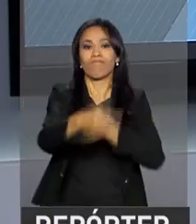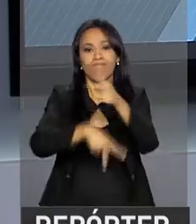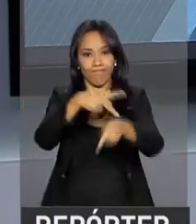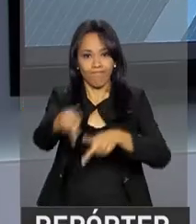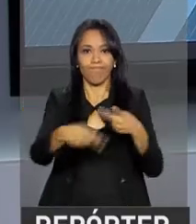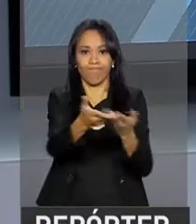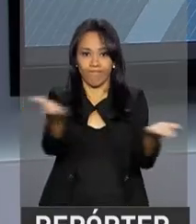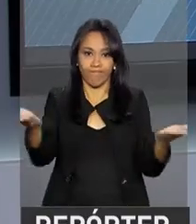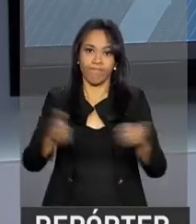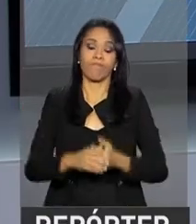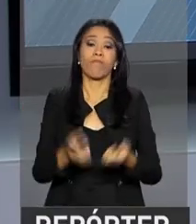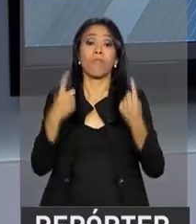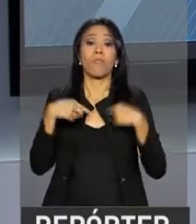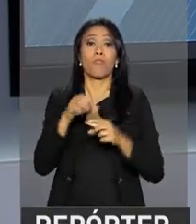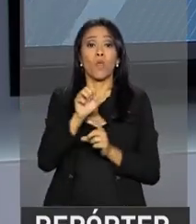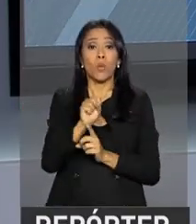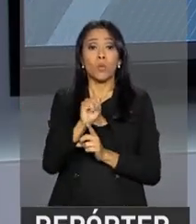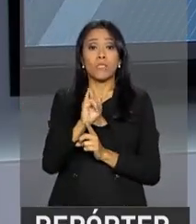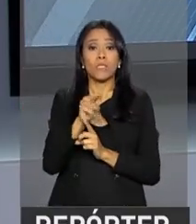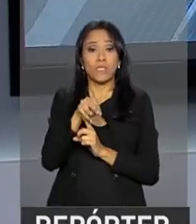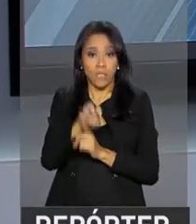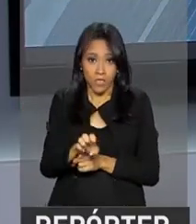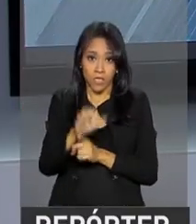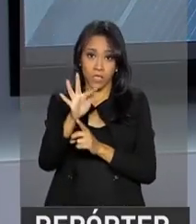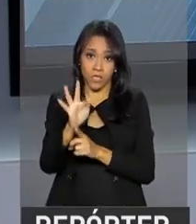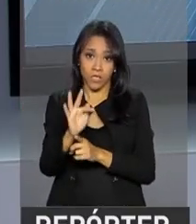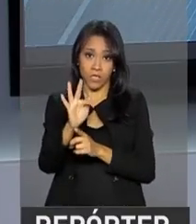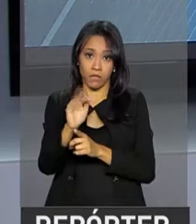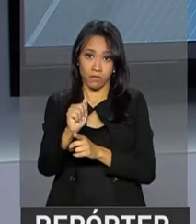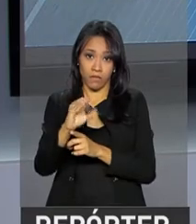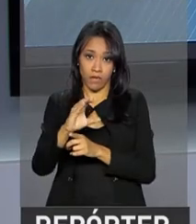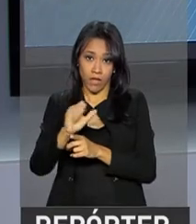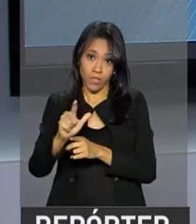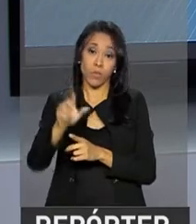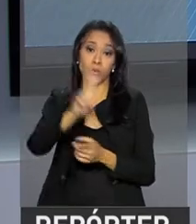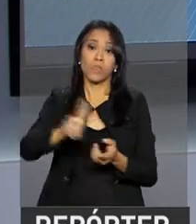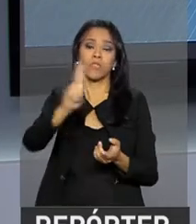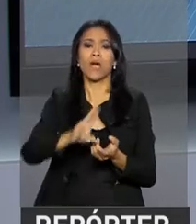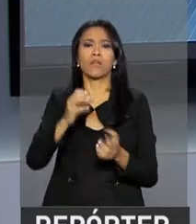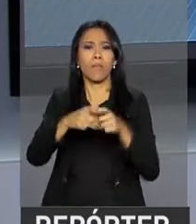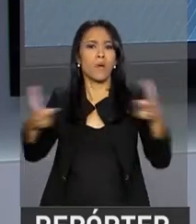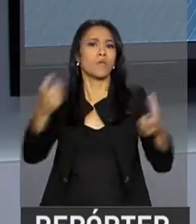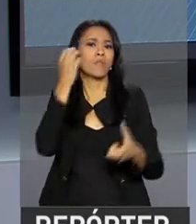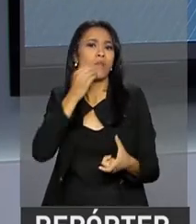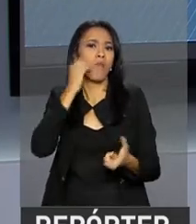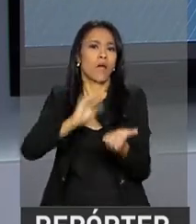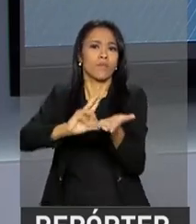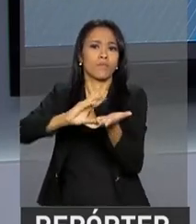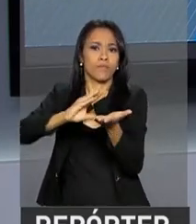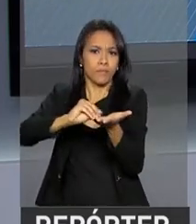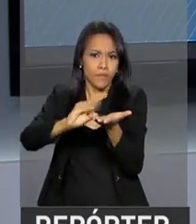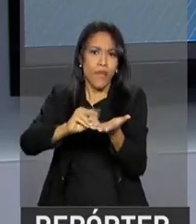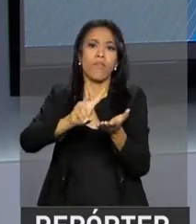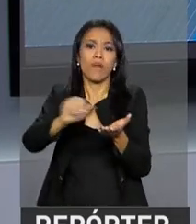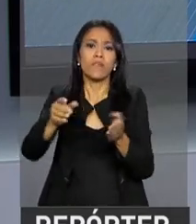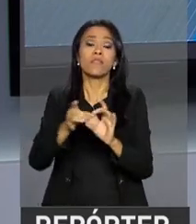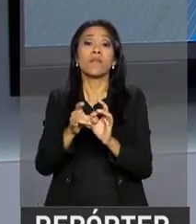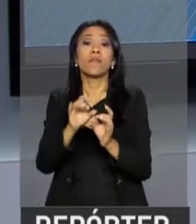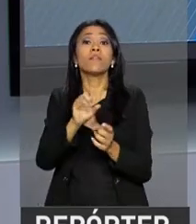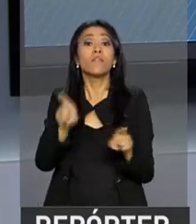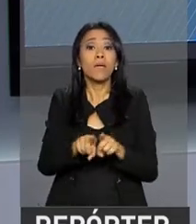o cene fácil disponível no sistema android usado na maioria dos telefones celulares logo será liberado para o